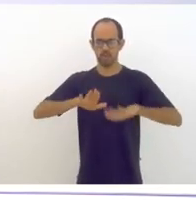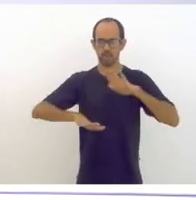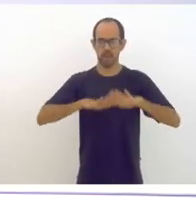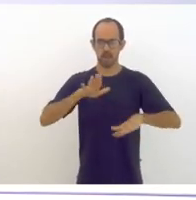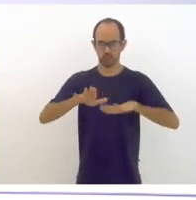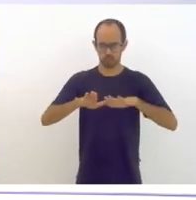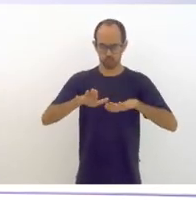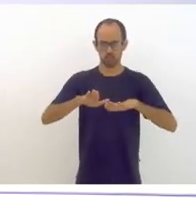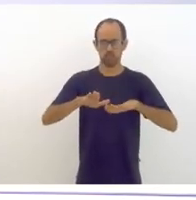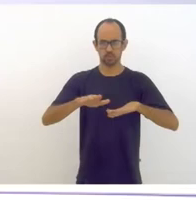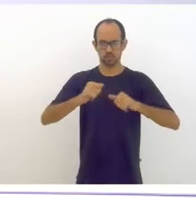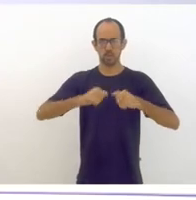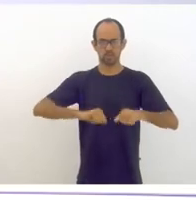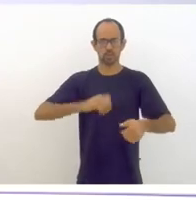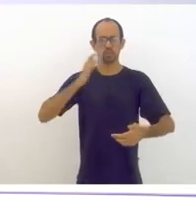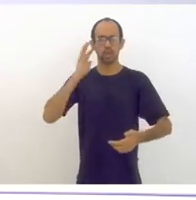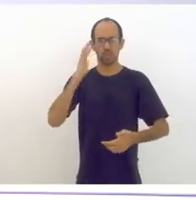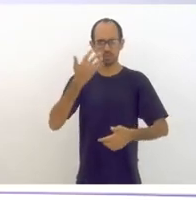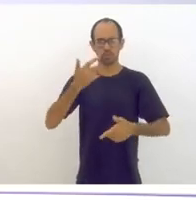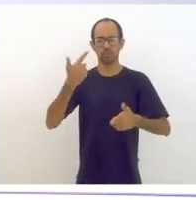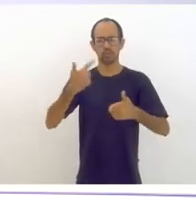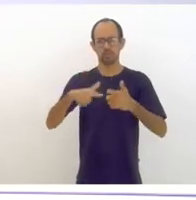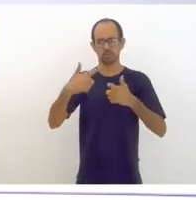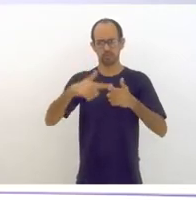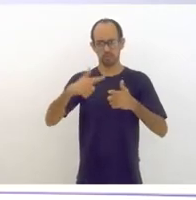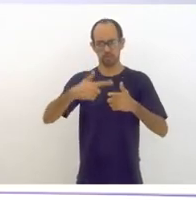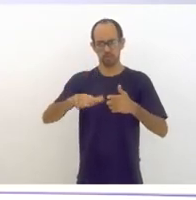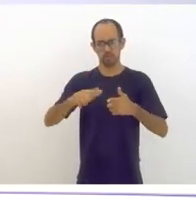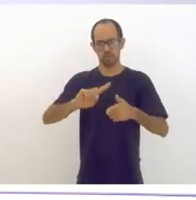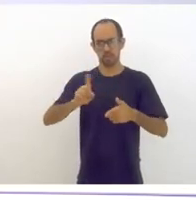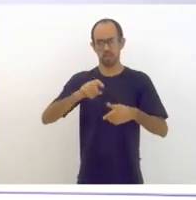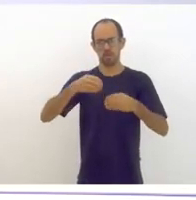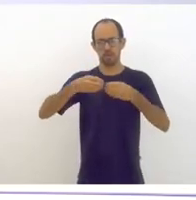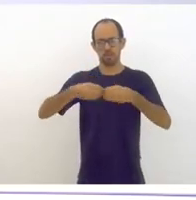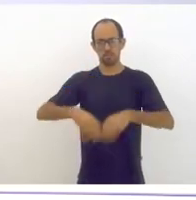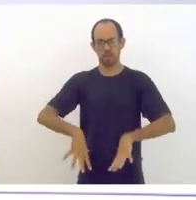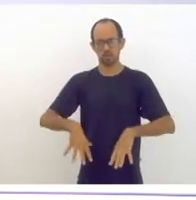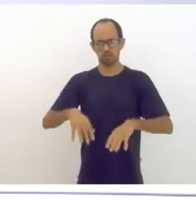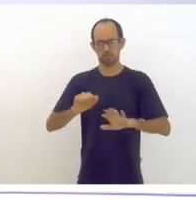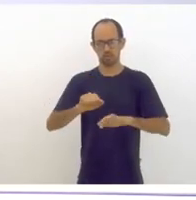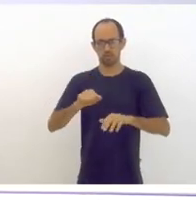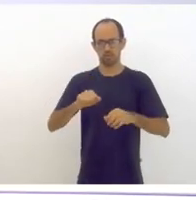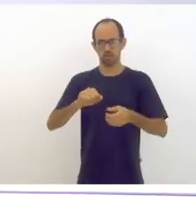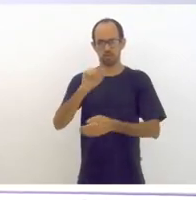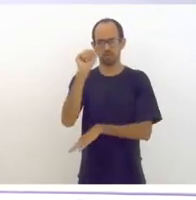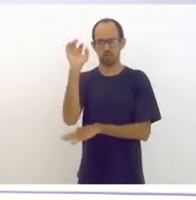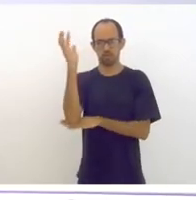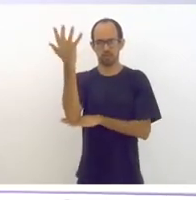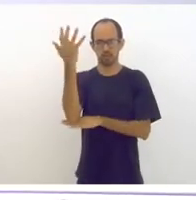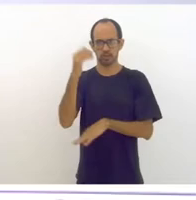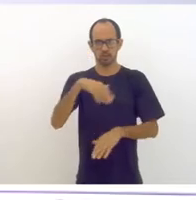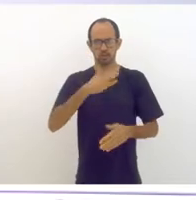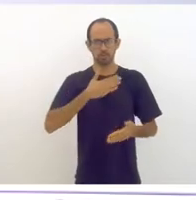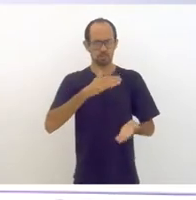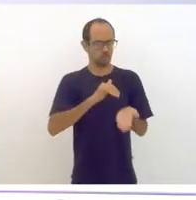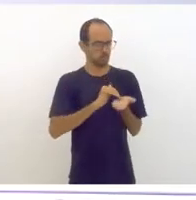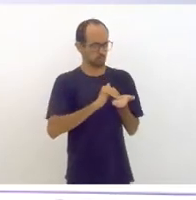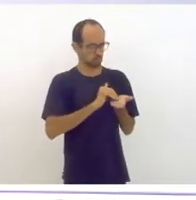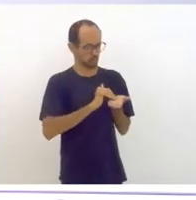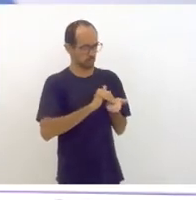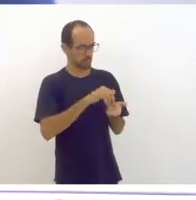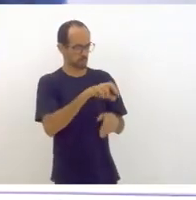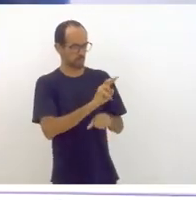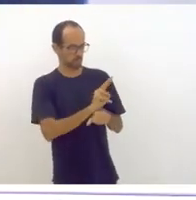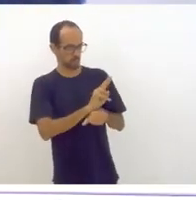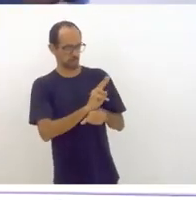possível, resolver essa questão e que não prejudique o meio ambiente. Então, pessoal, o meu chefe de gabinete, Carlos Alberto Paiva, vai estar aqui acompanhando.